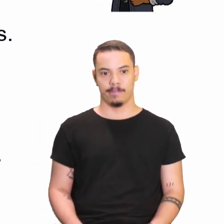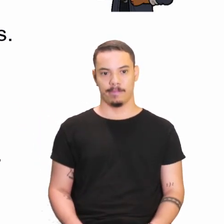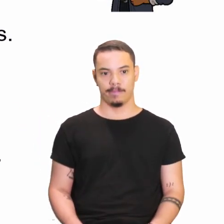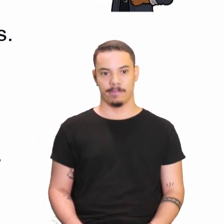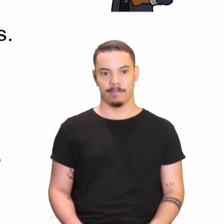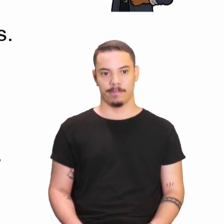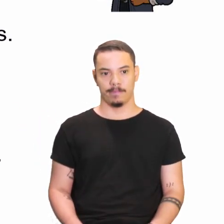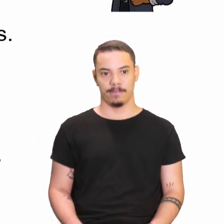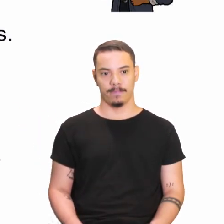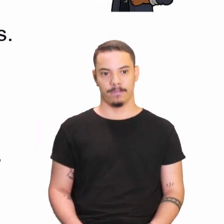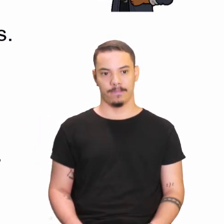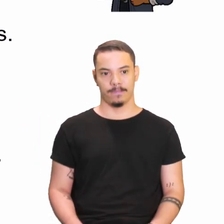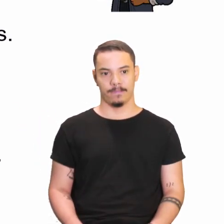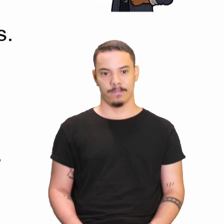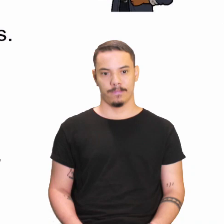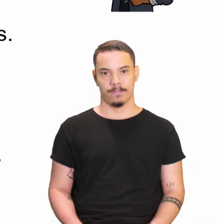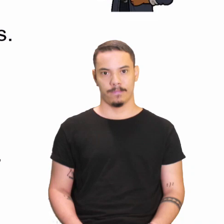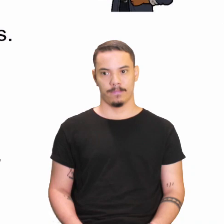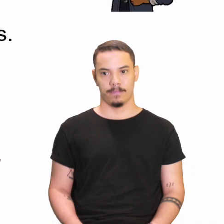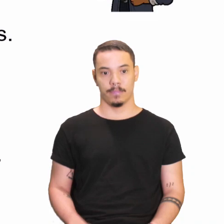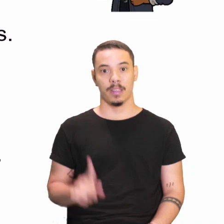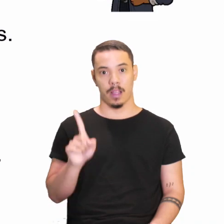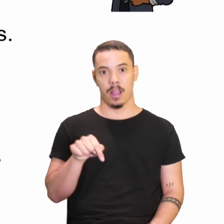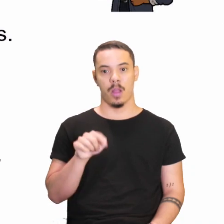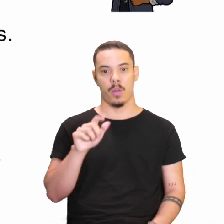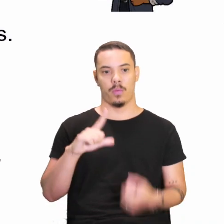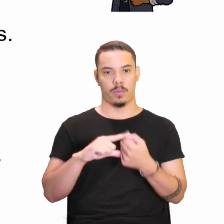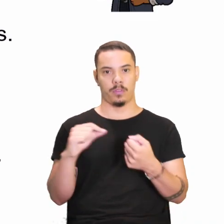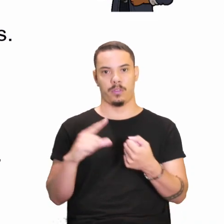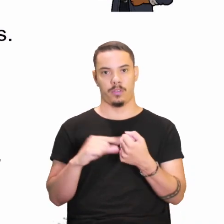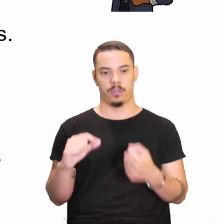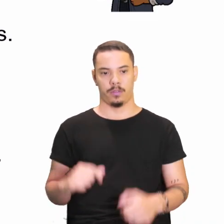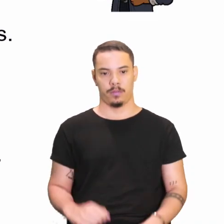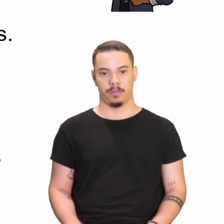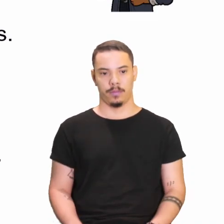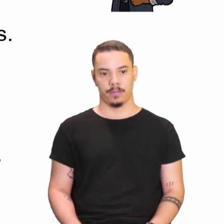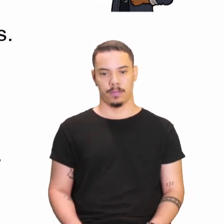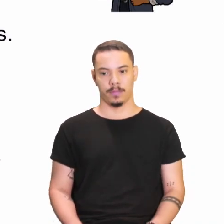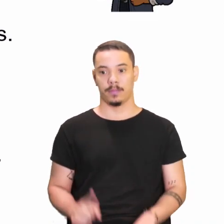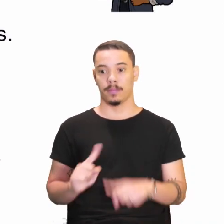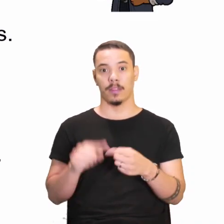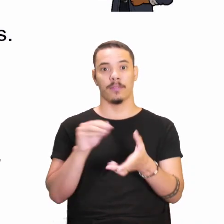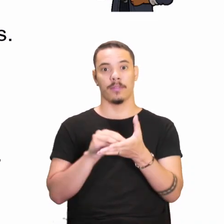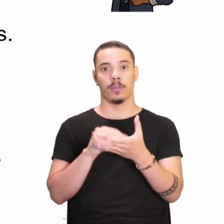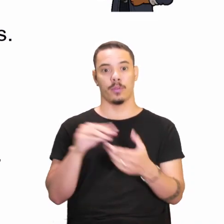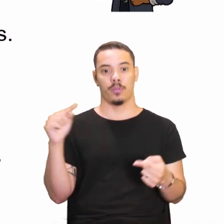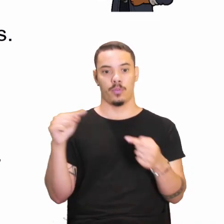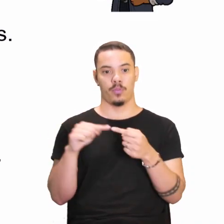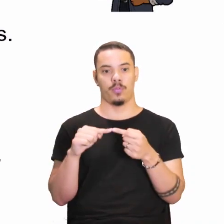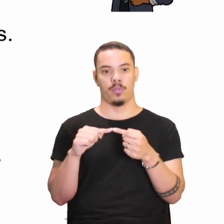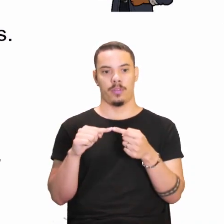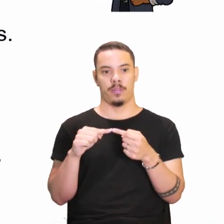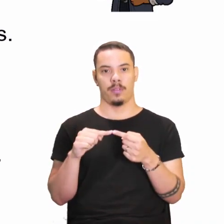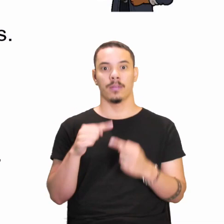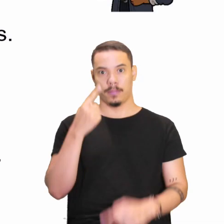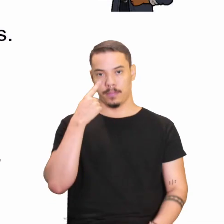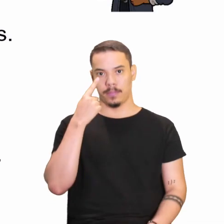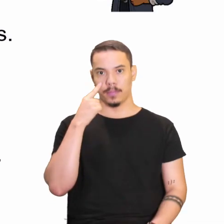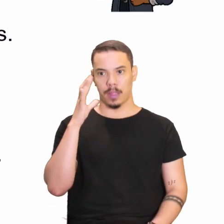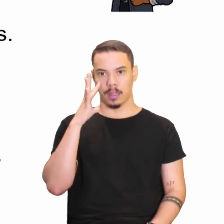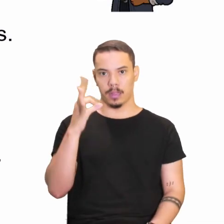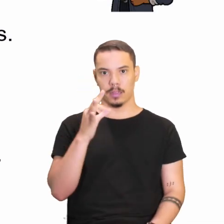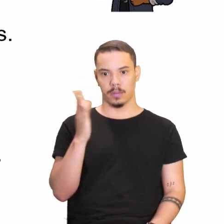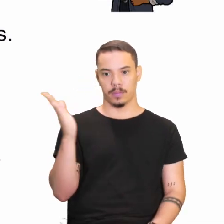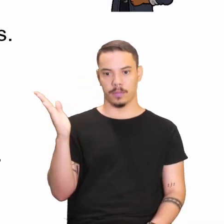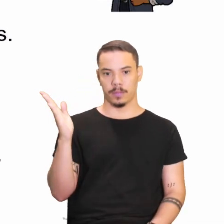determinante. Quem é esse determinante? O artigo. Não está fazendo a concordância com a palavra árvores.